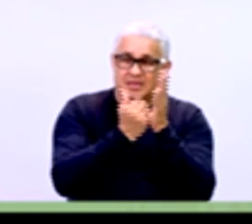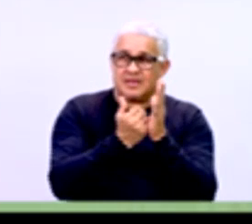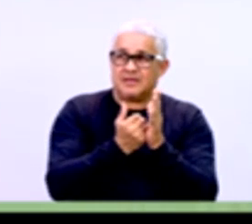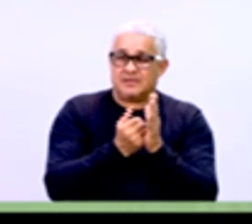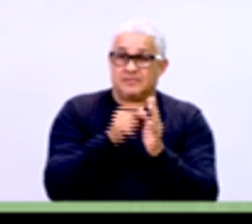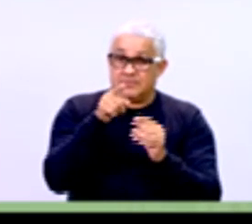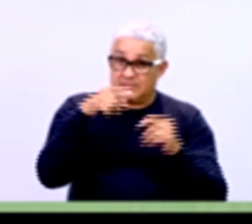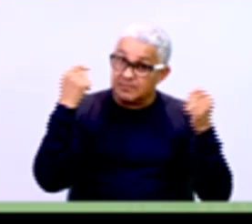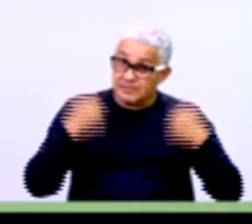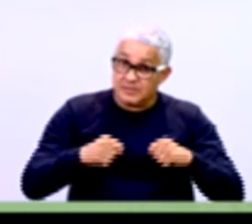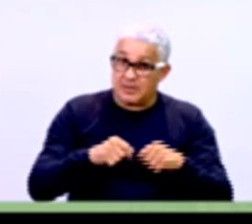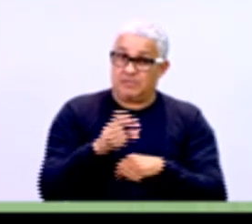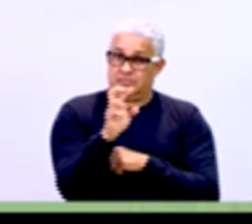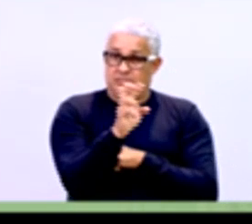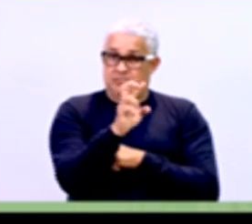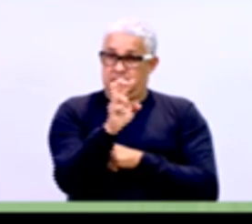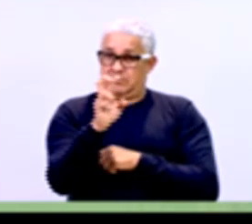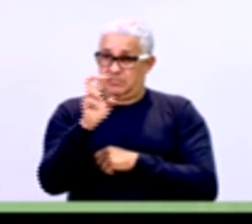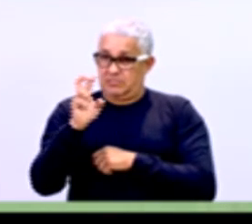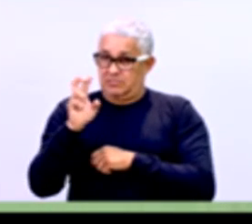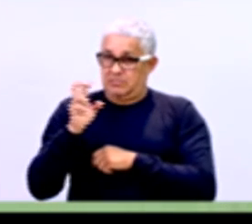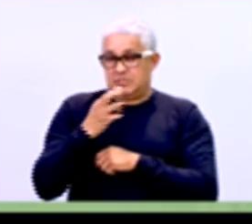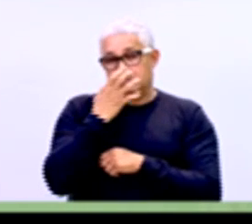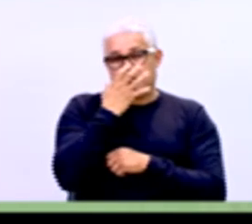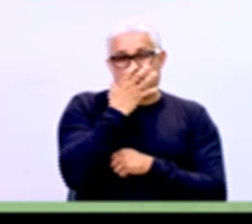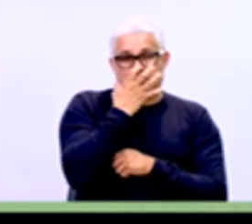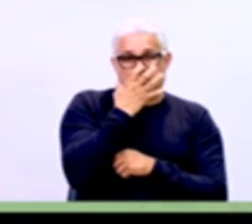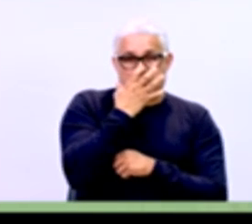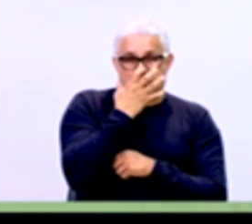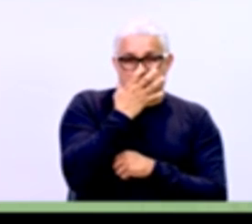em que você vai estar monitorando, vai estar observando as possíveis